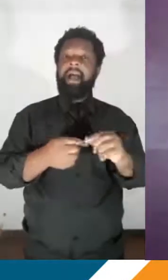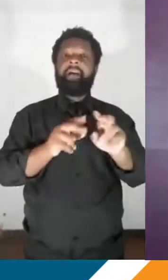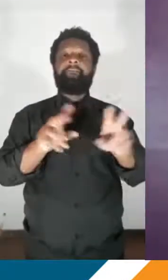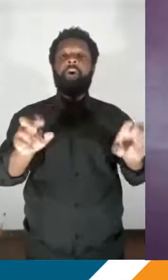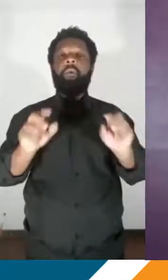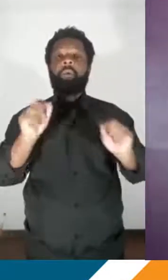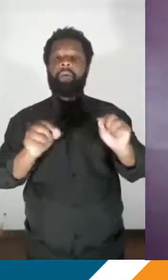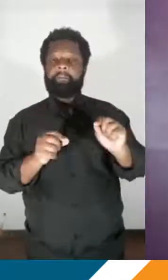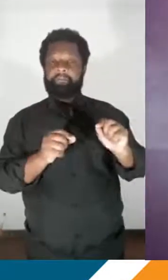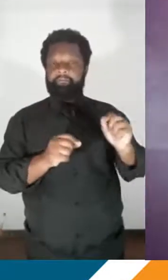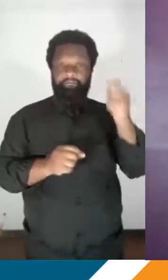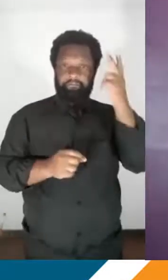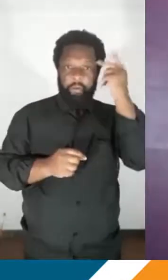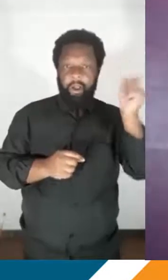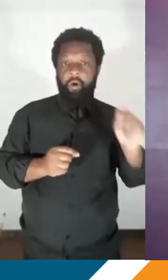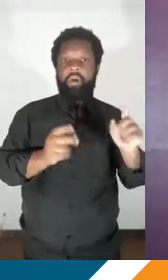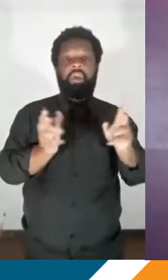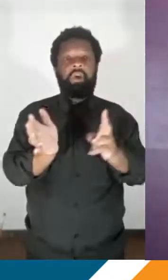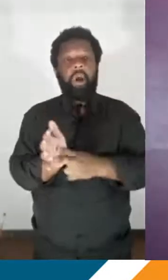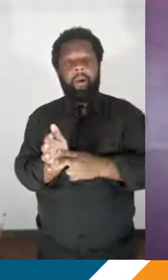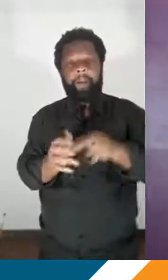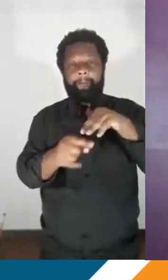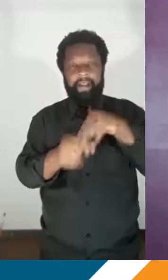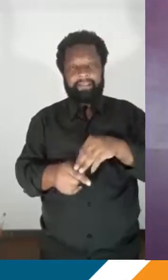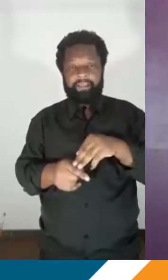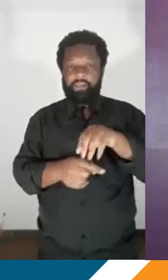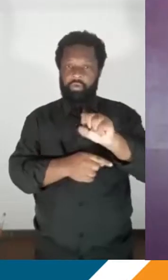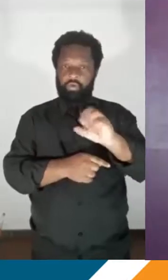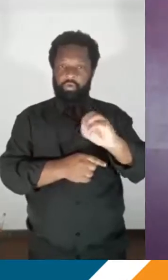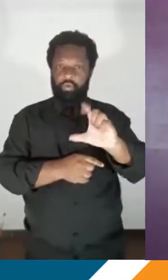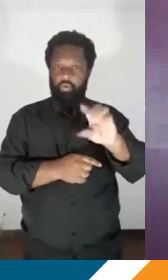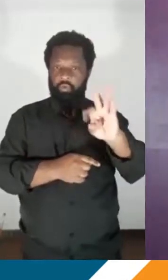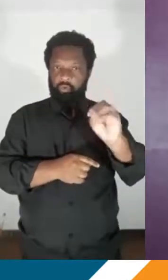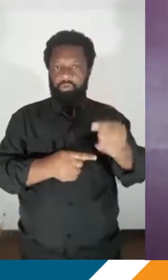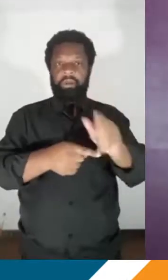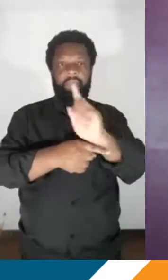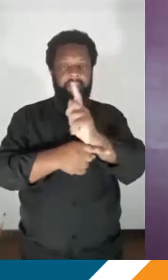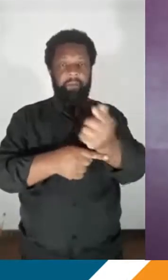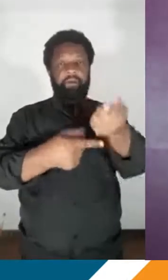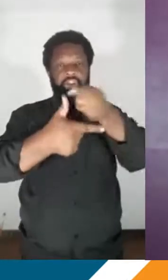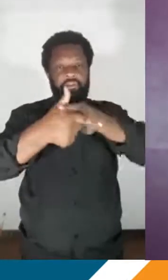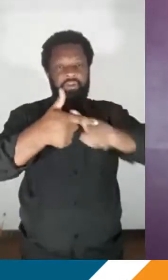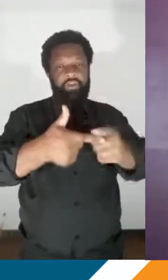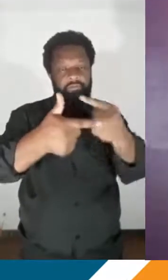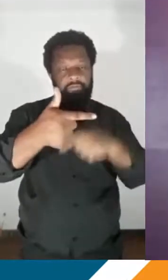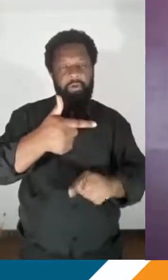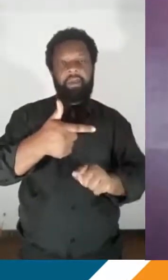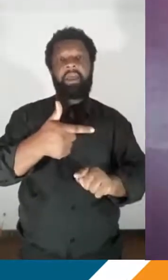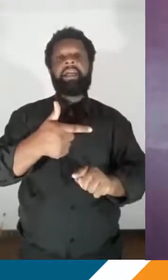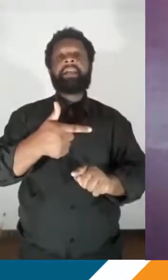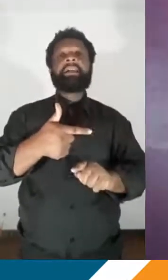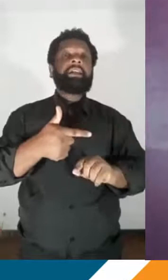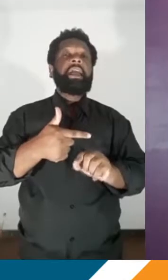Então, a fórmula dela é que a concentração comum é igual à massa do soluto em gramas dividido pelo volume da